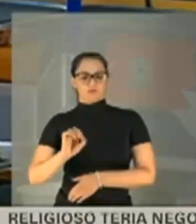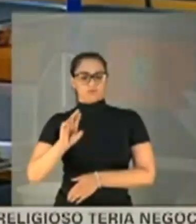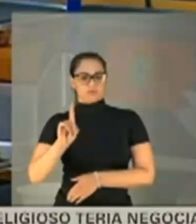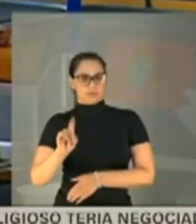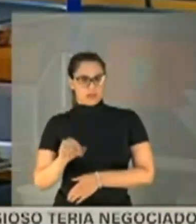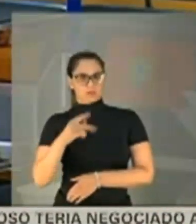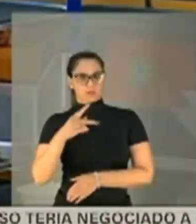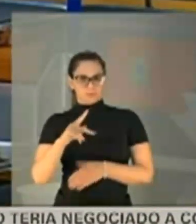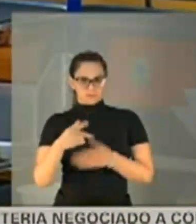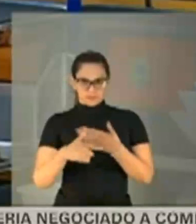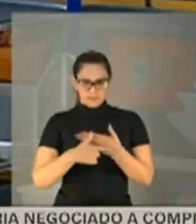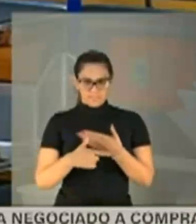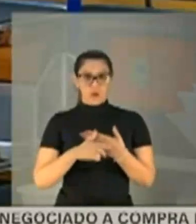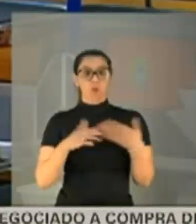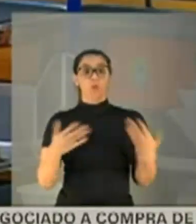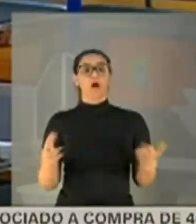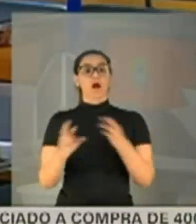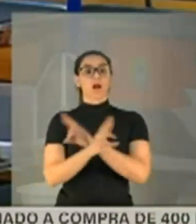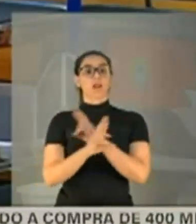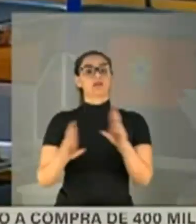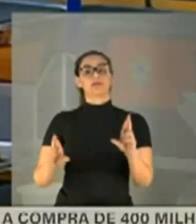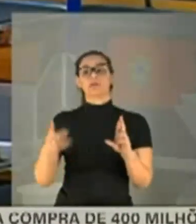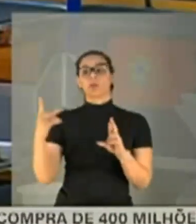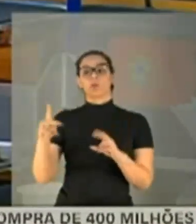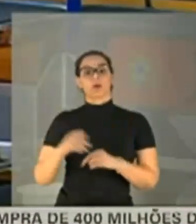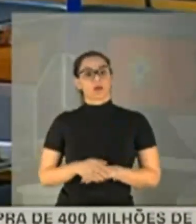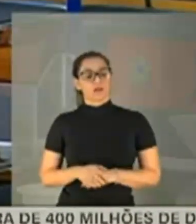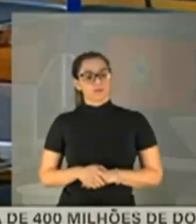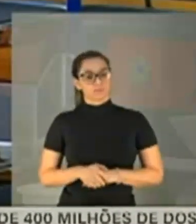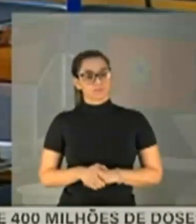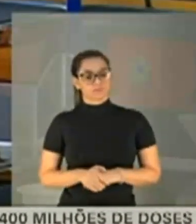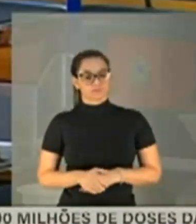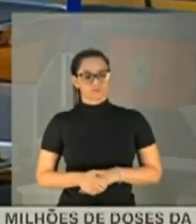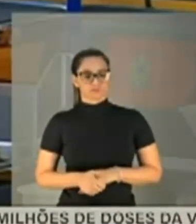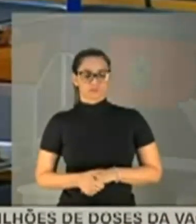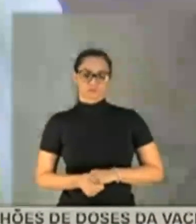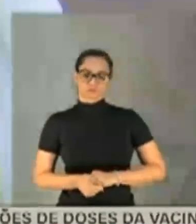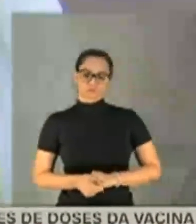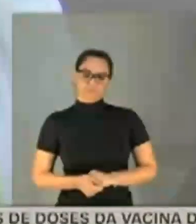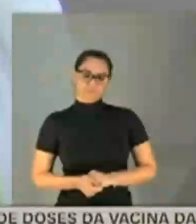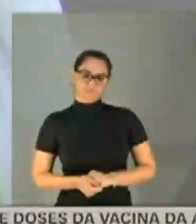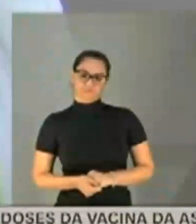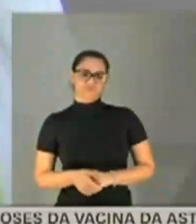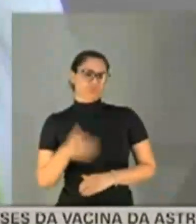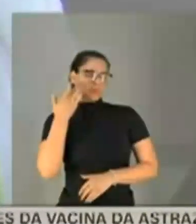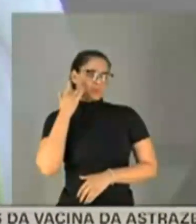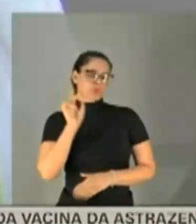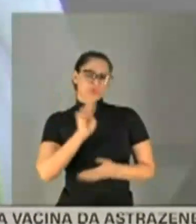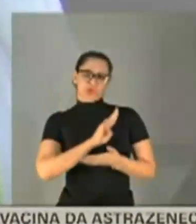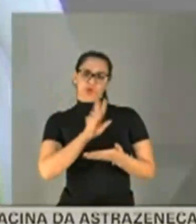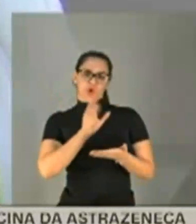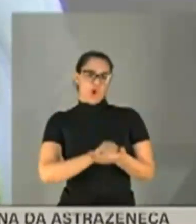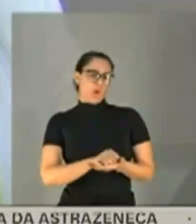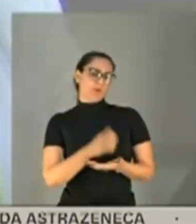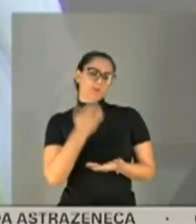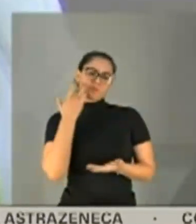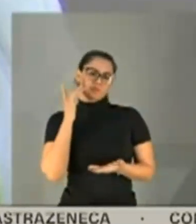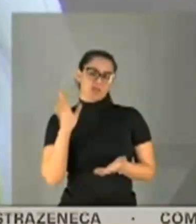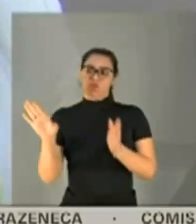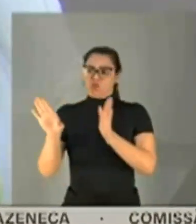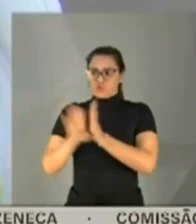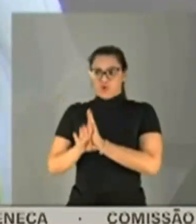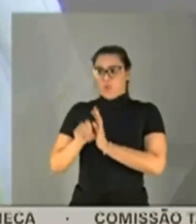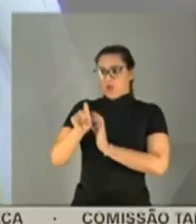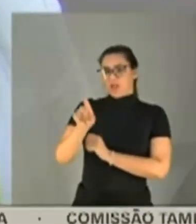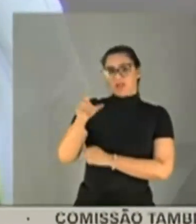sua relação com o senhor Luiz Ricardo? Eu não sei quem nomeou. Quando eu cheguei, ele já